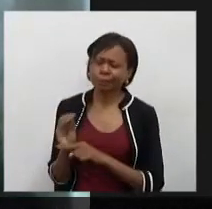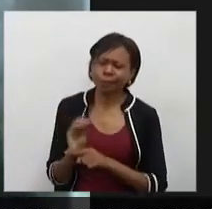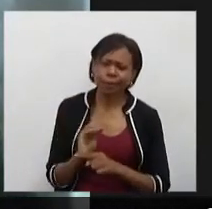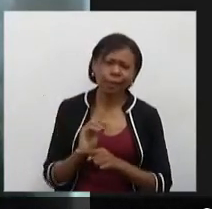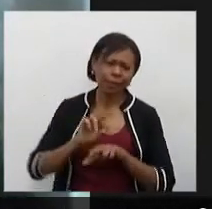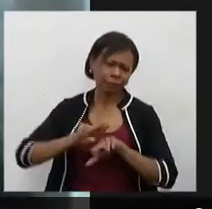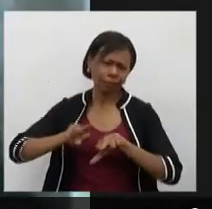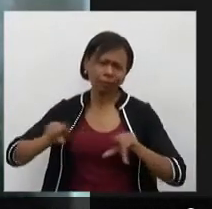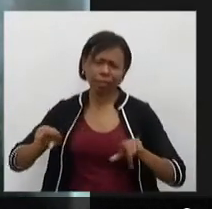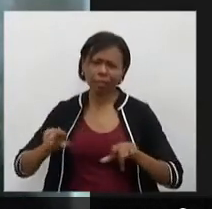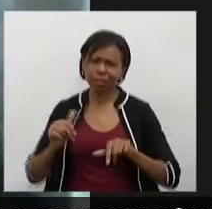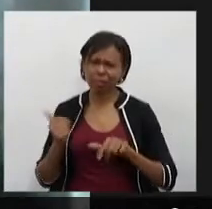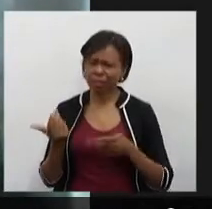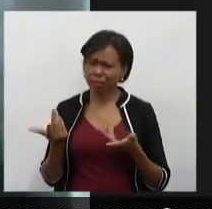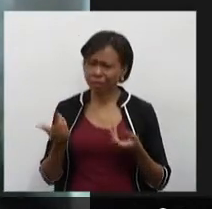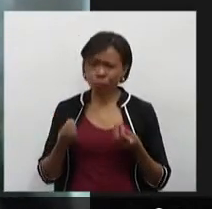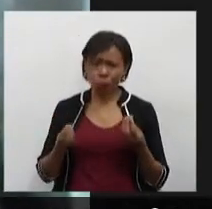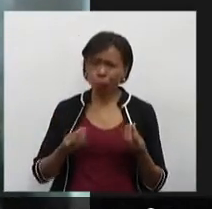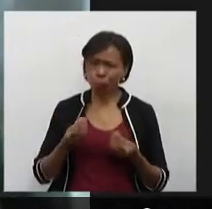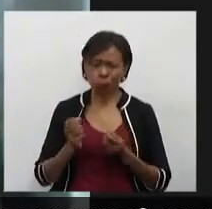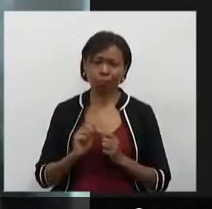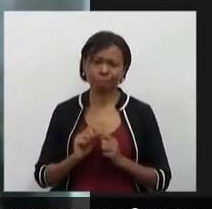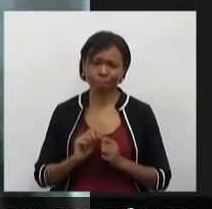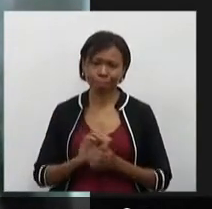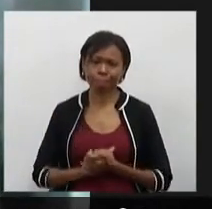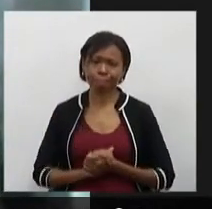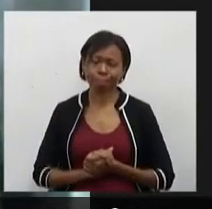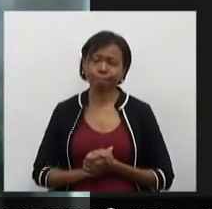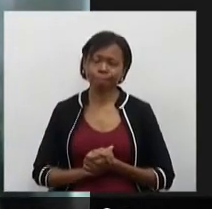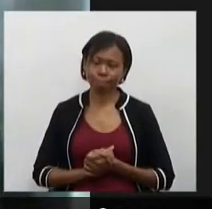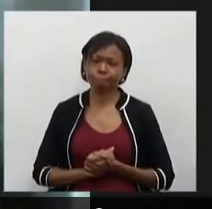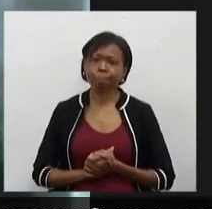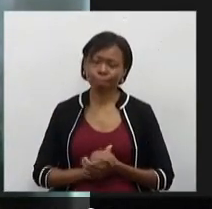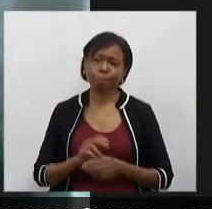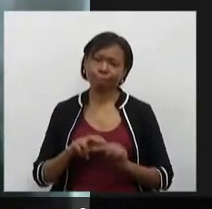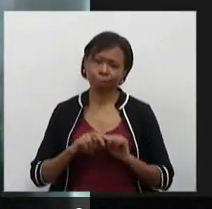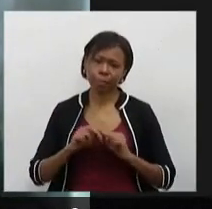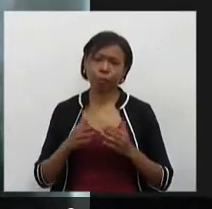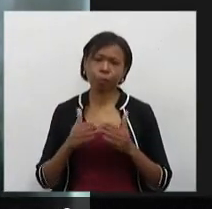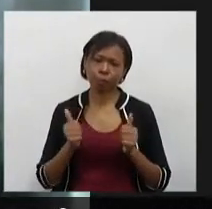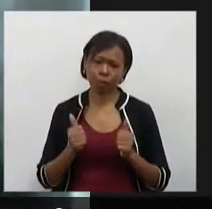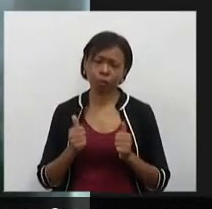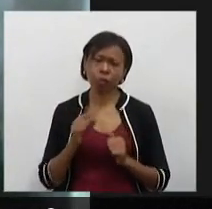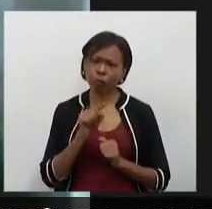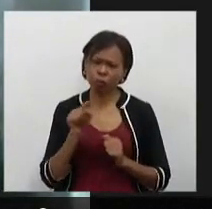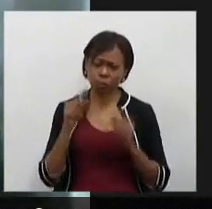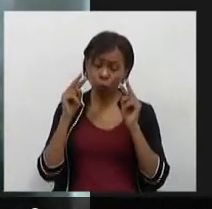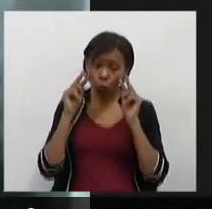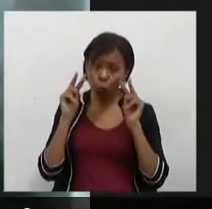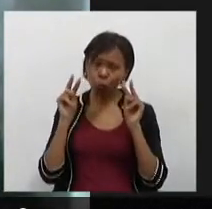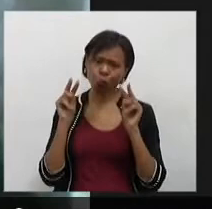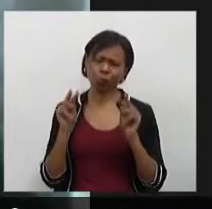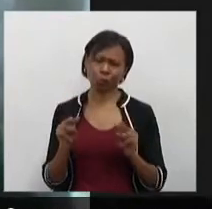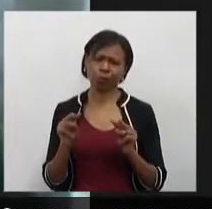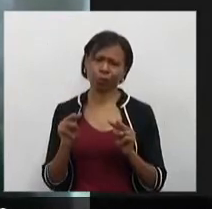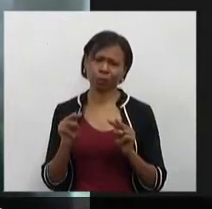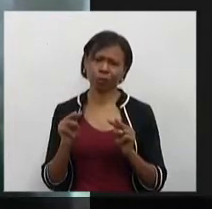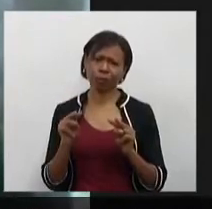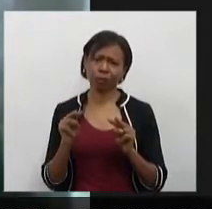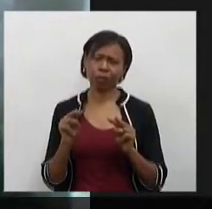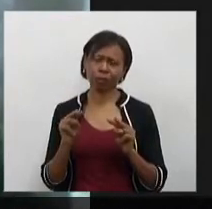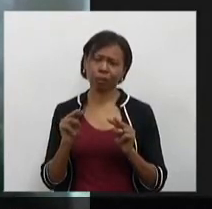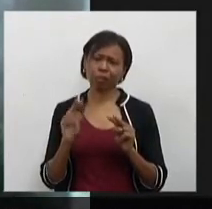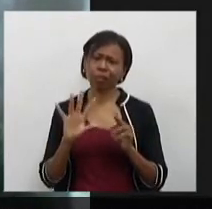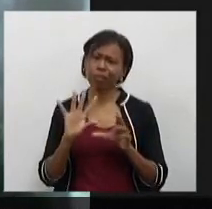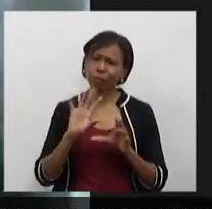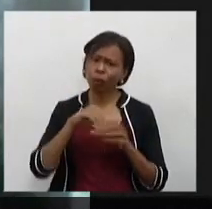que é substituível. Então, eu peço muito para que vocês olhem, incluam, né,